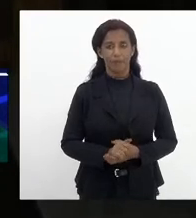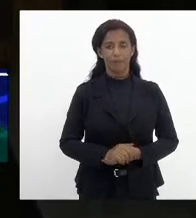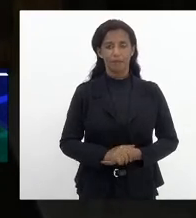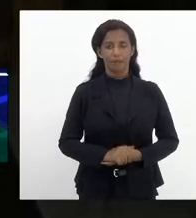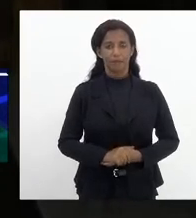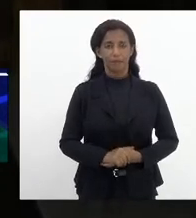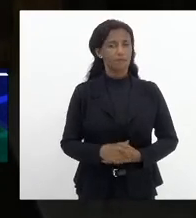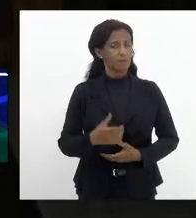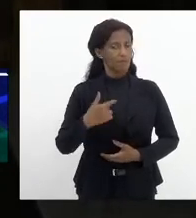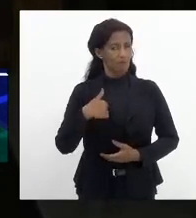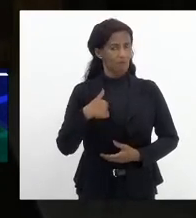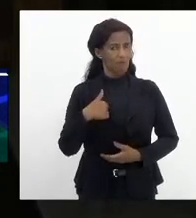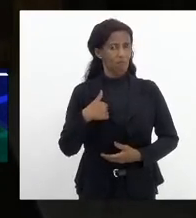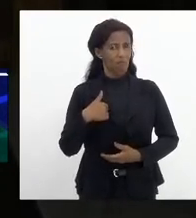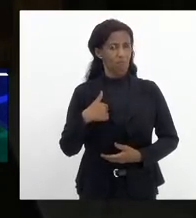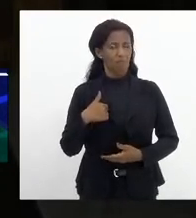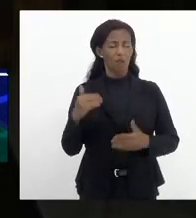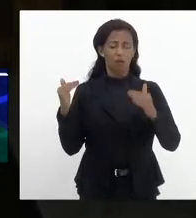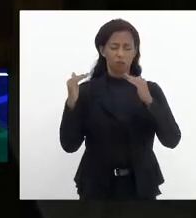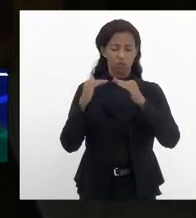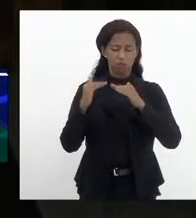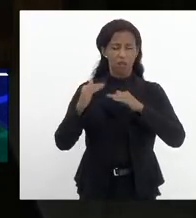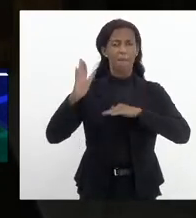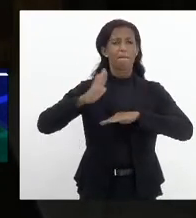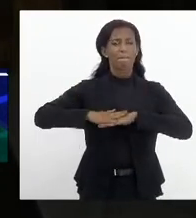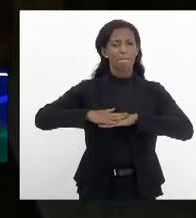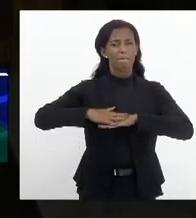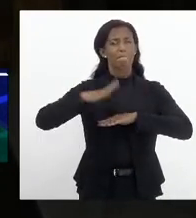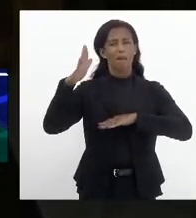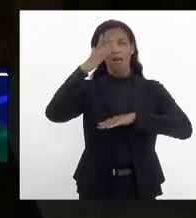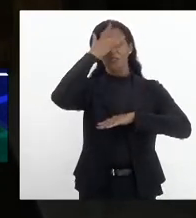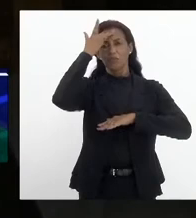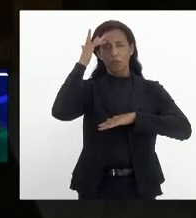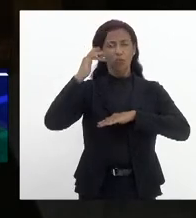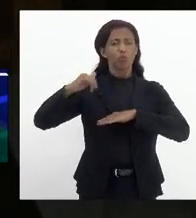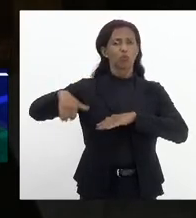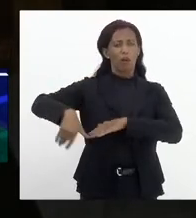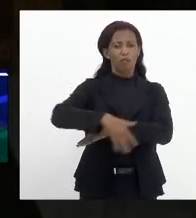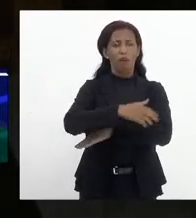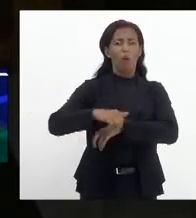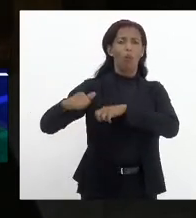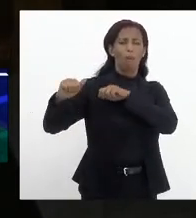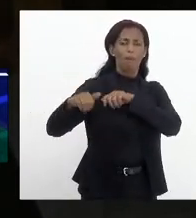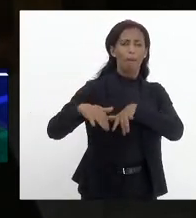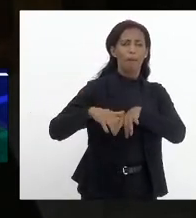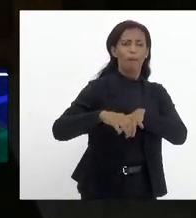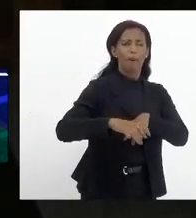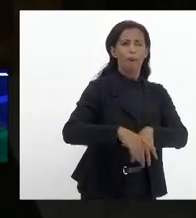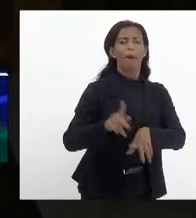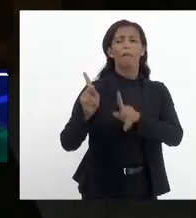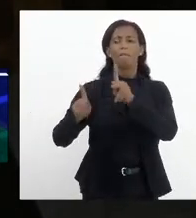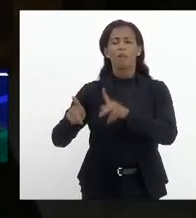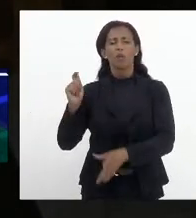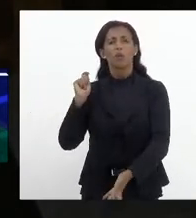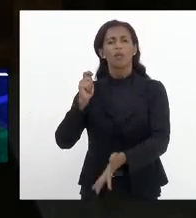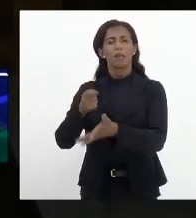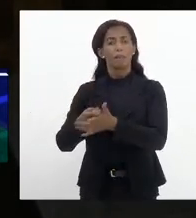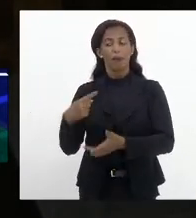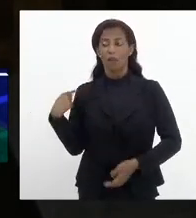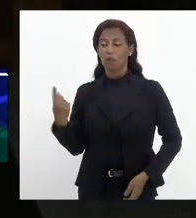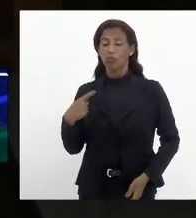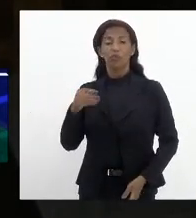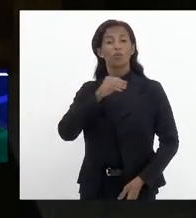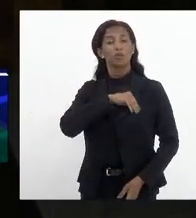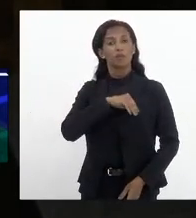que sou a favor de mais manifestações da população, população essa que paga os nossos salários,